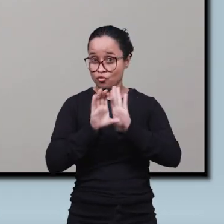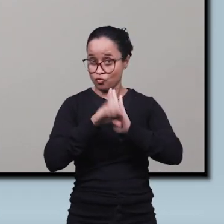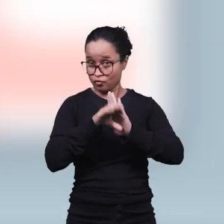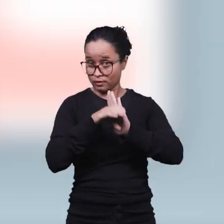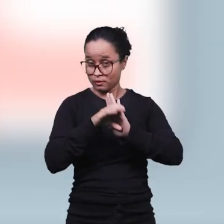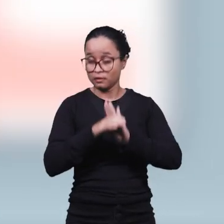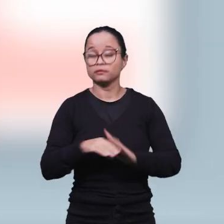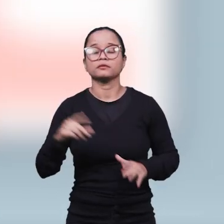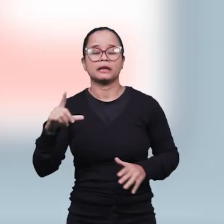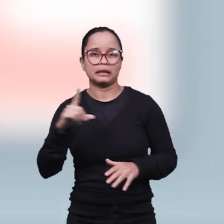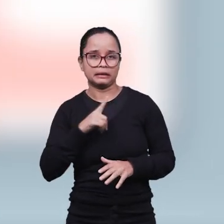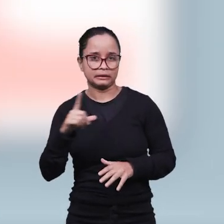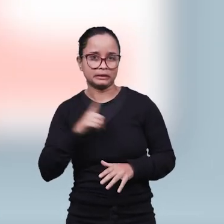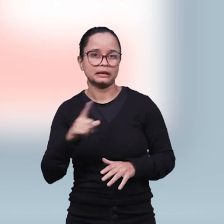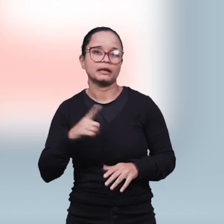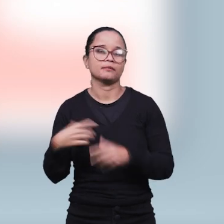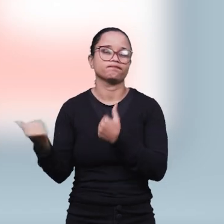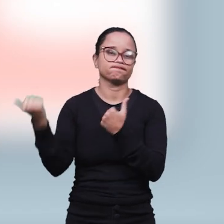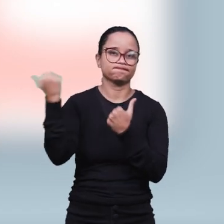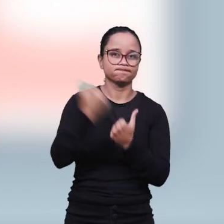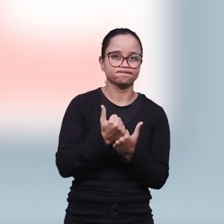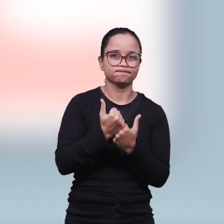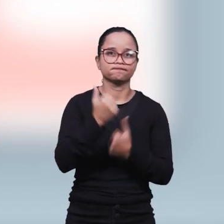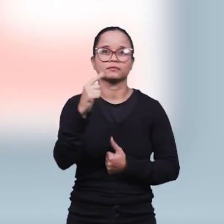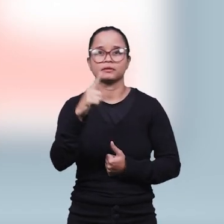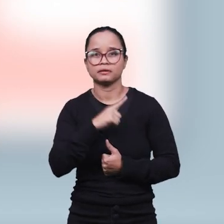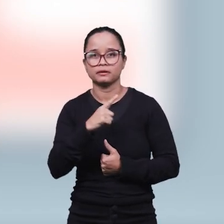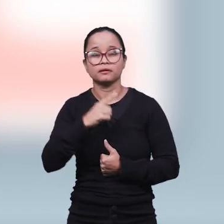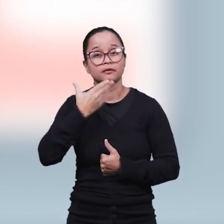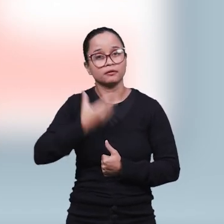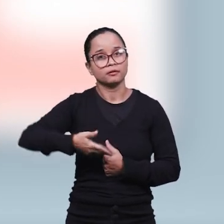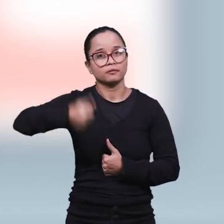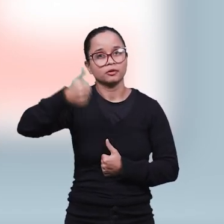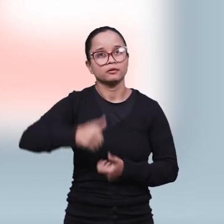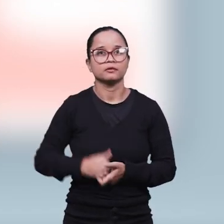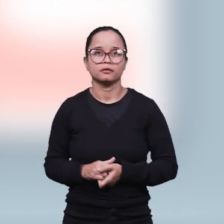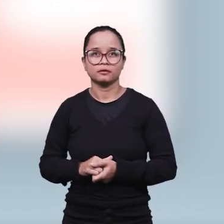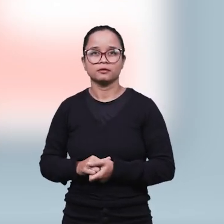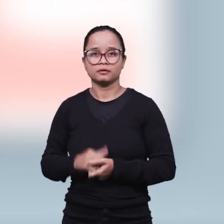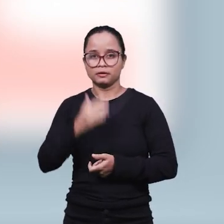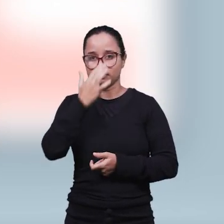corpo que podem ser substituídos e assim melhorado a